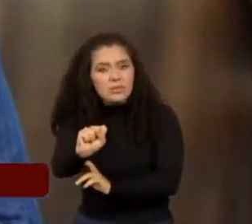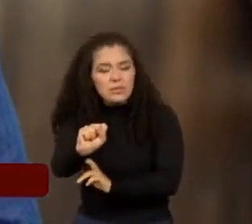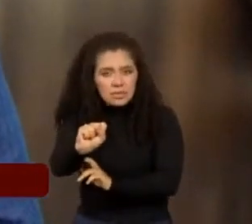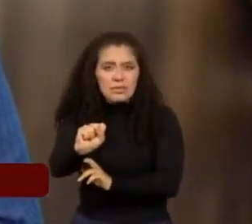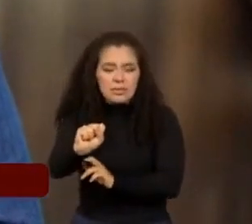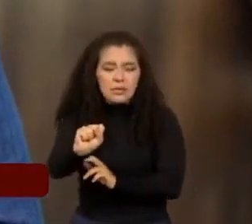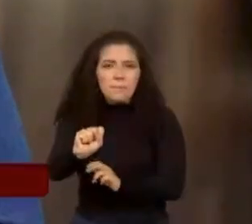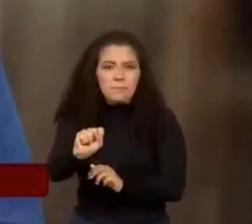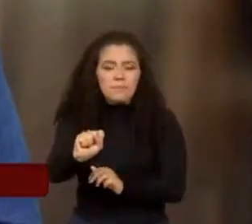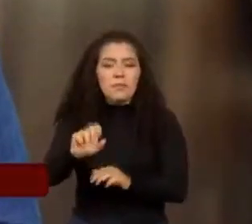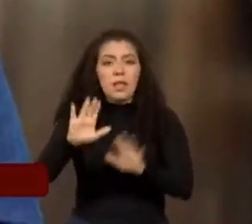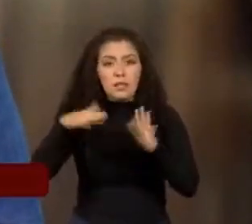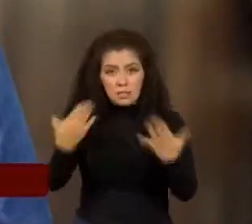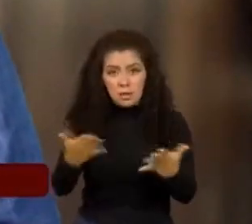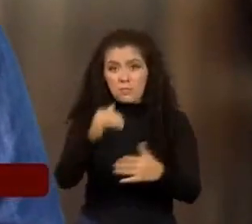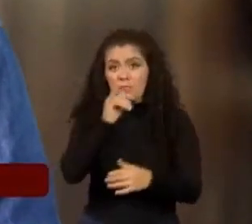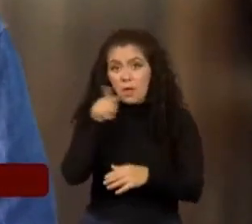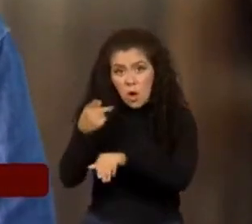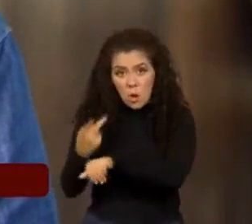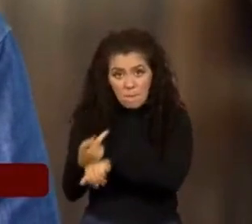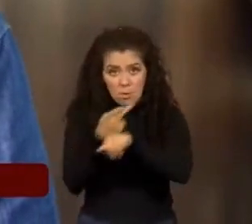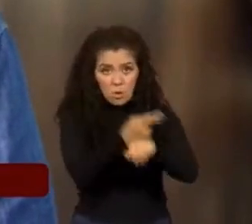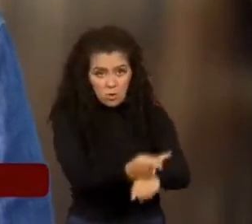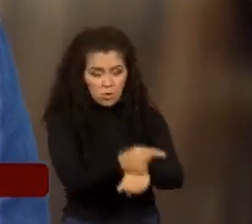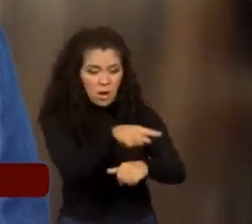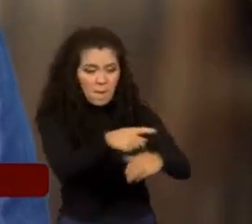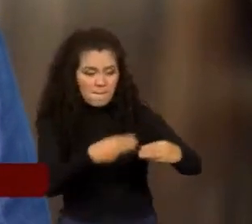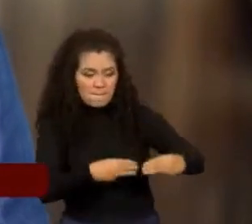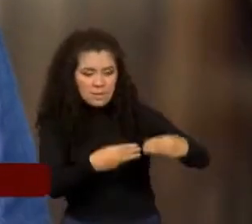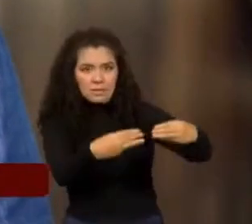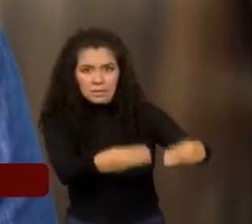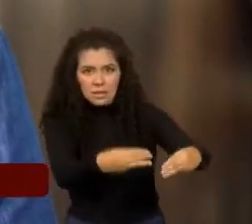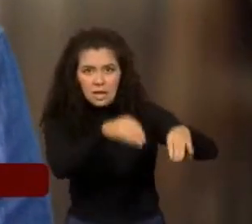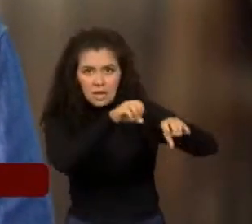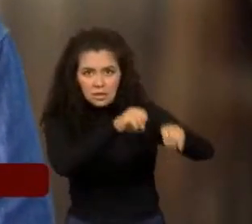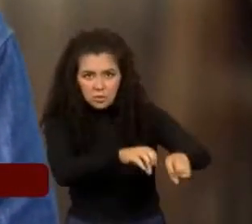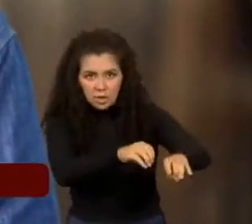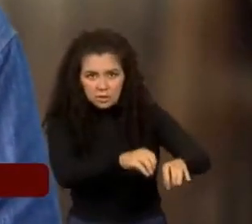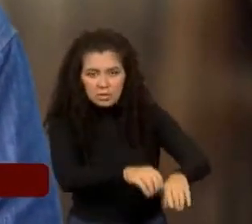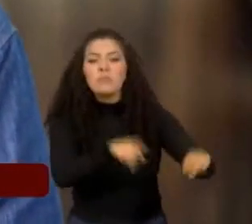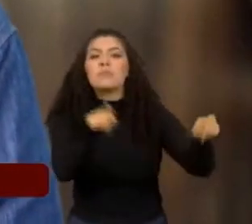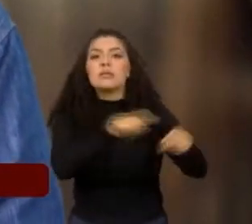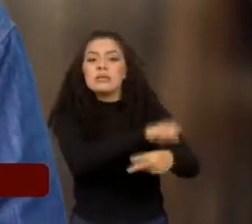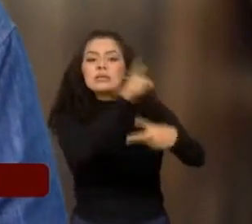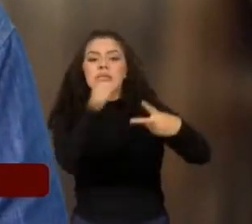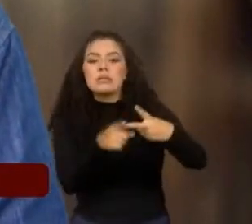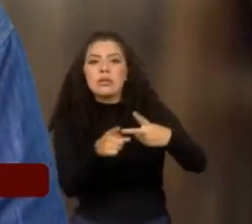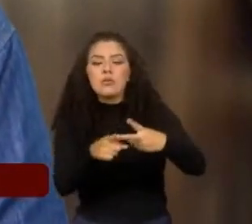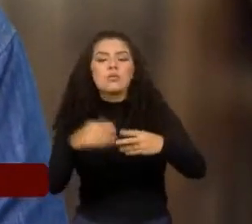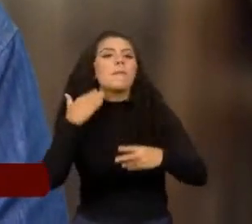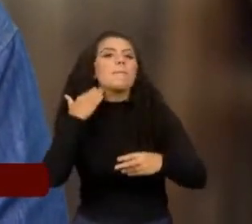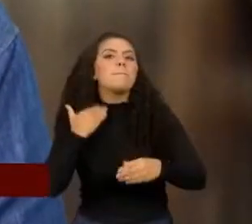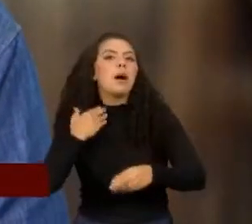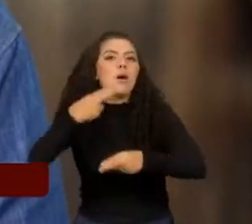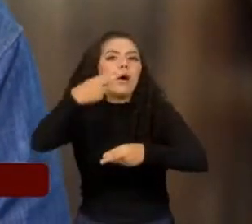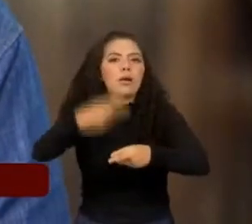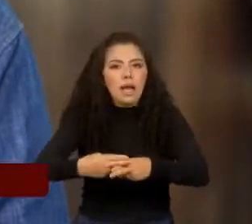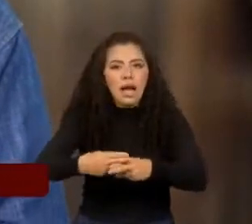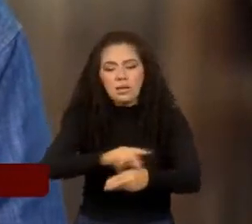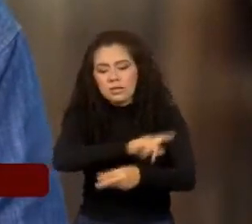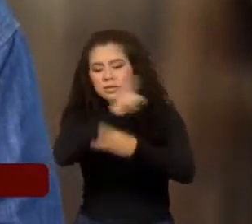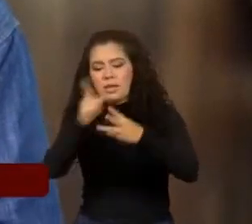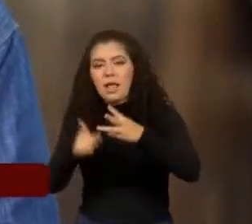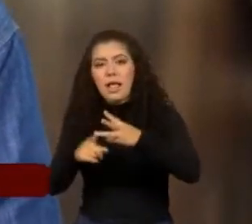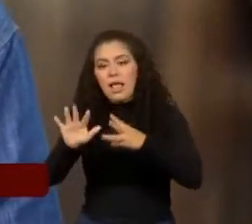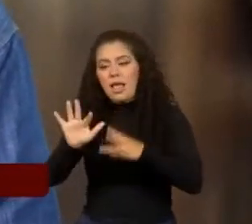o Ministério da Educação, o MEC. Segundo, a Caixa Econômica. Terceiro, o FNDE, o